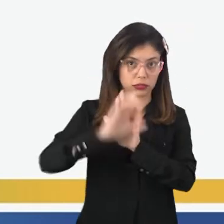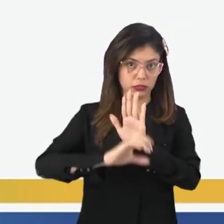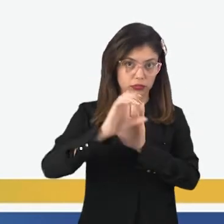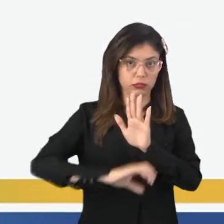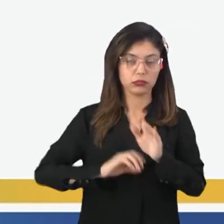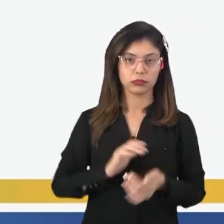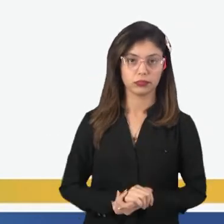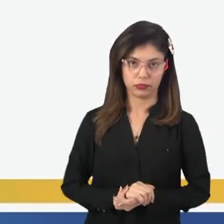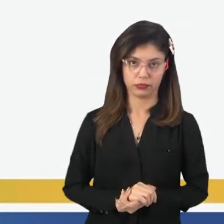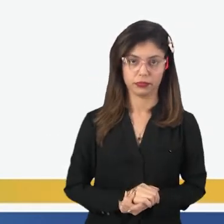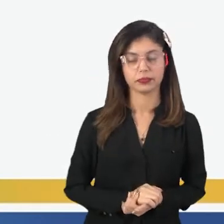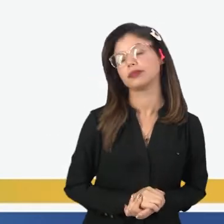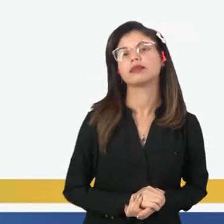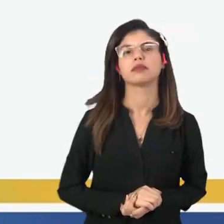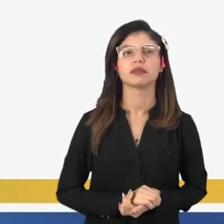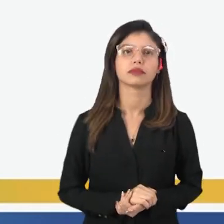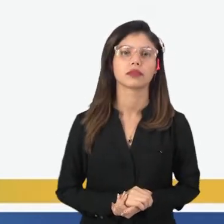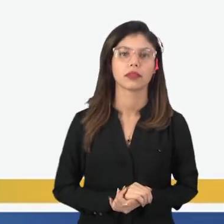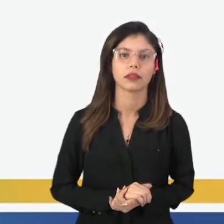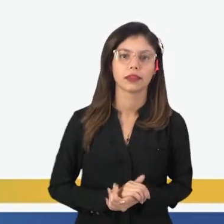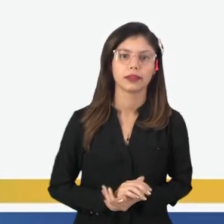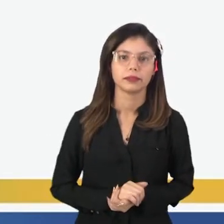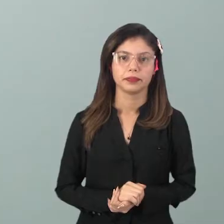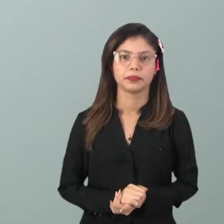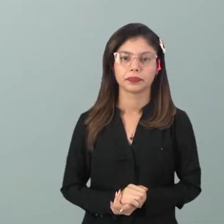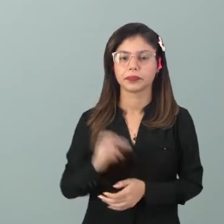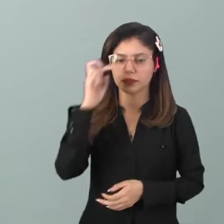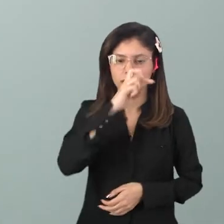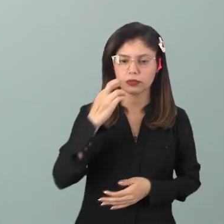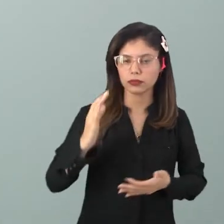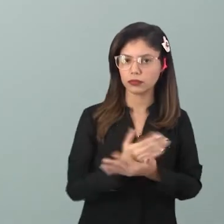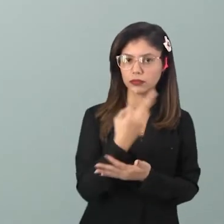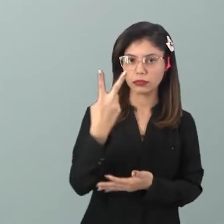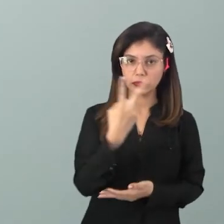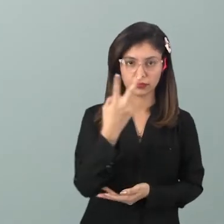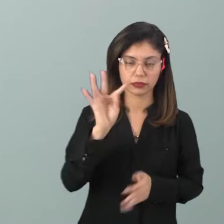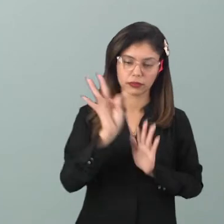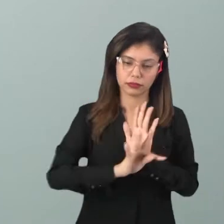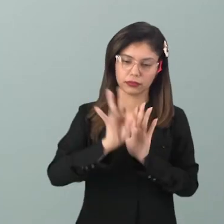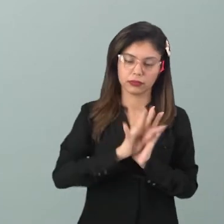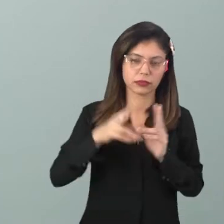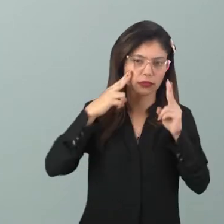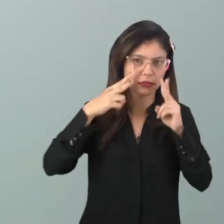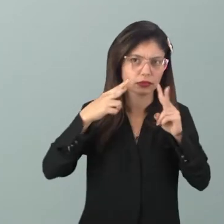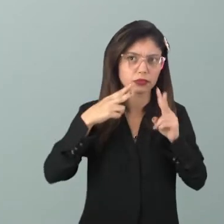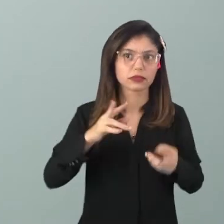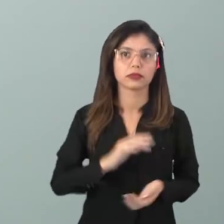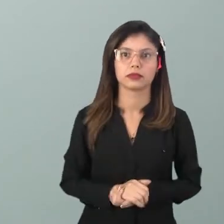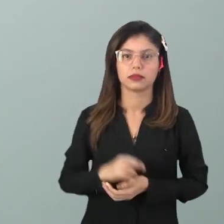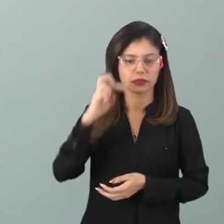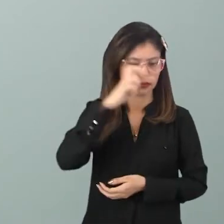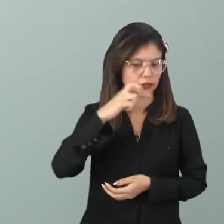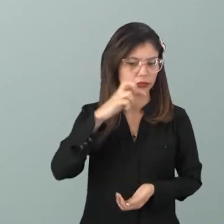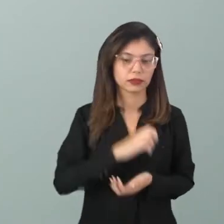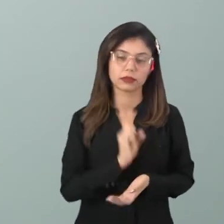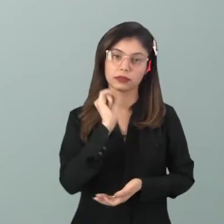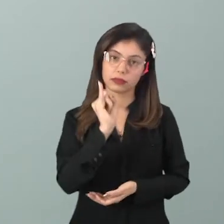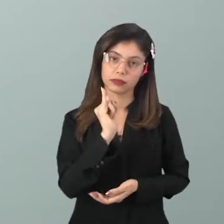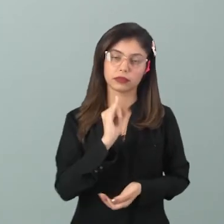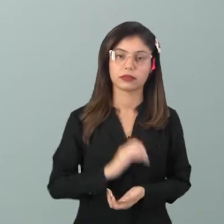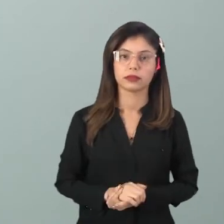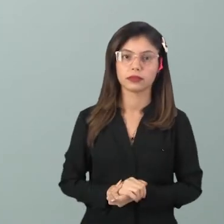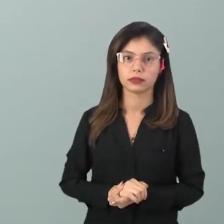do conteúdo. Então, agora vamos analisar dois textos para você observar se